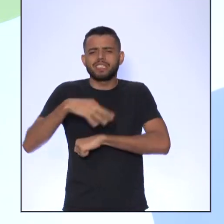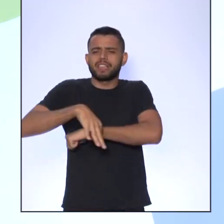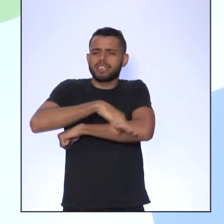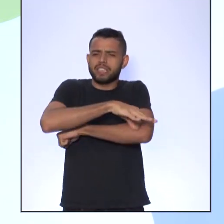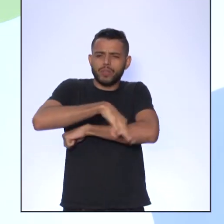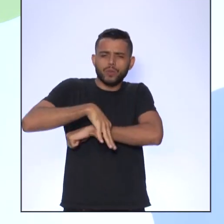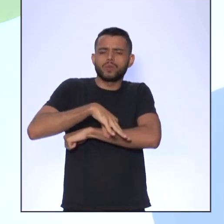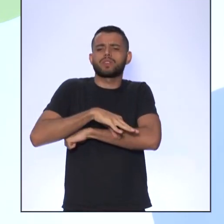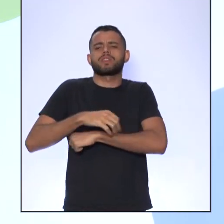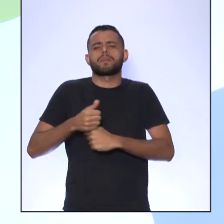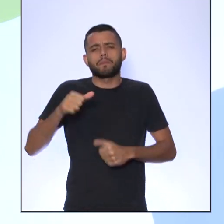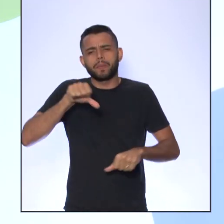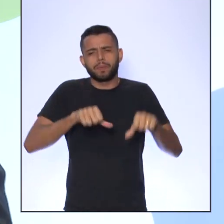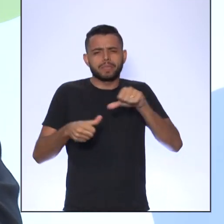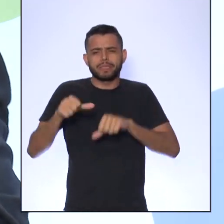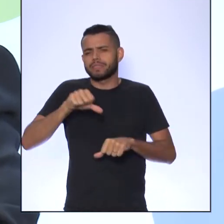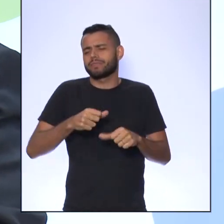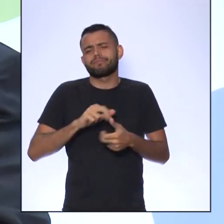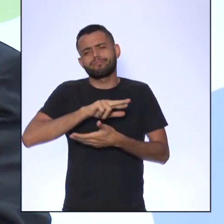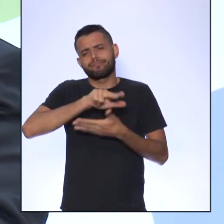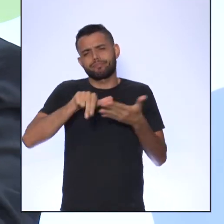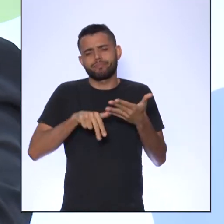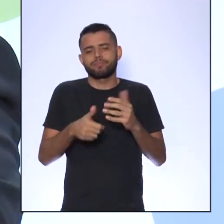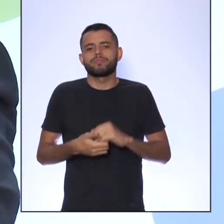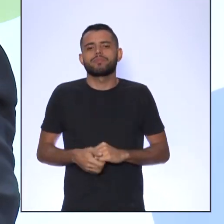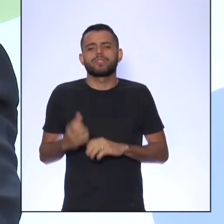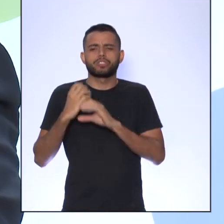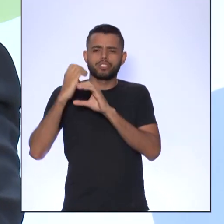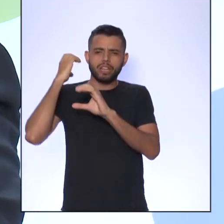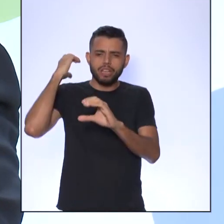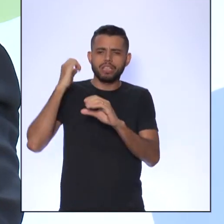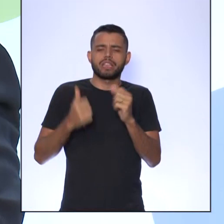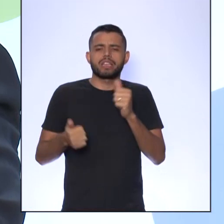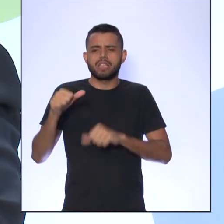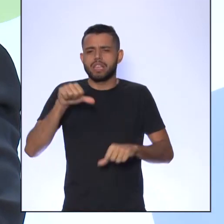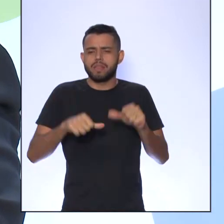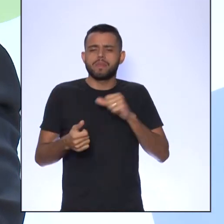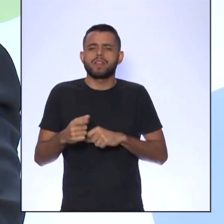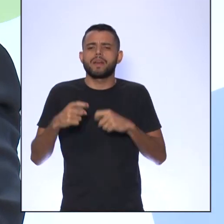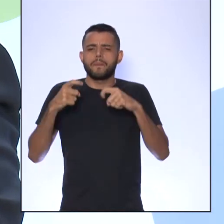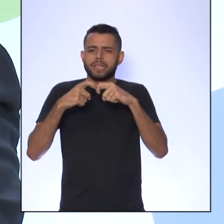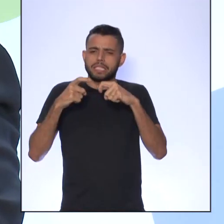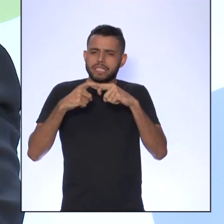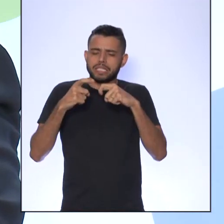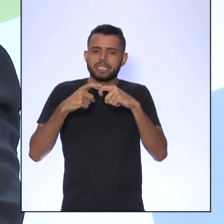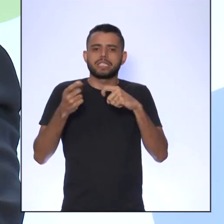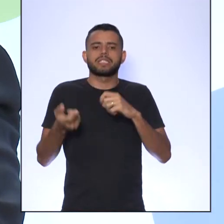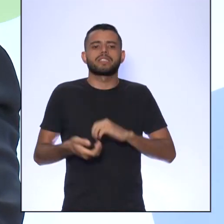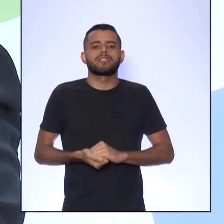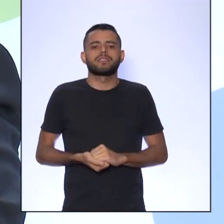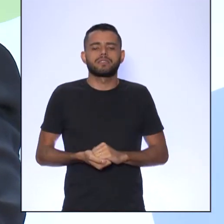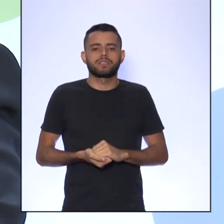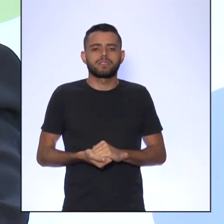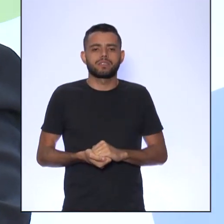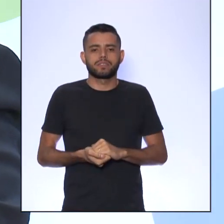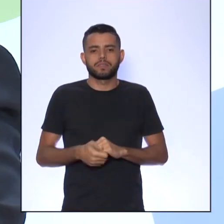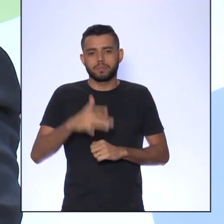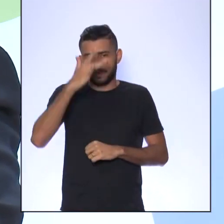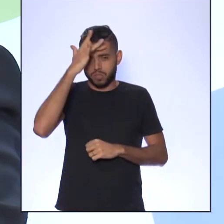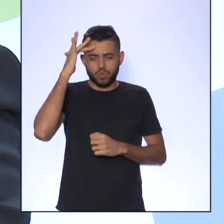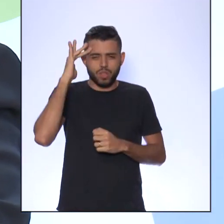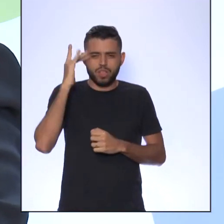arquitetura, e uma coisa assim, engenharia, química, medicina, tem gente que quer